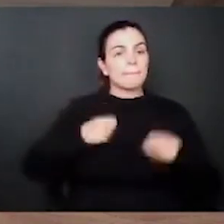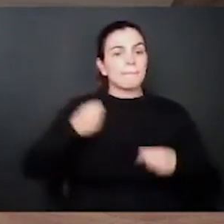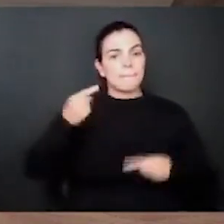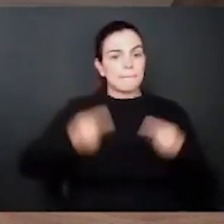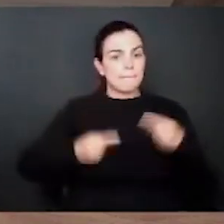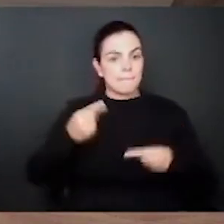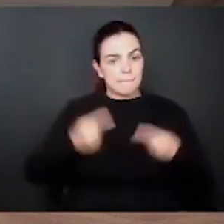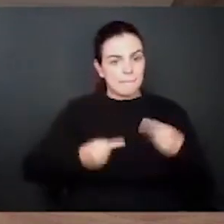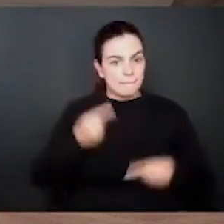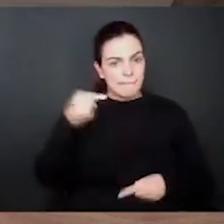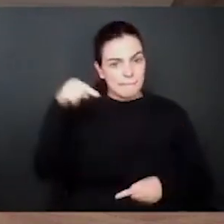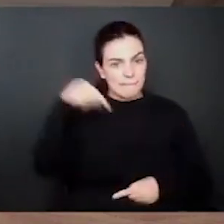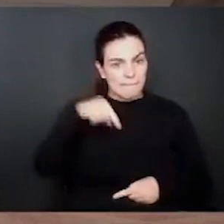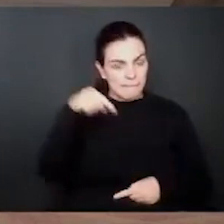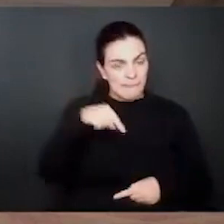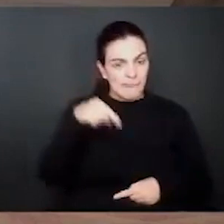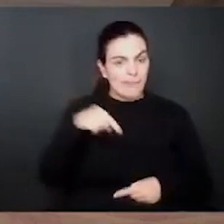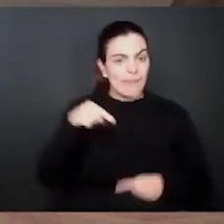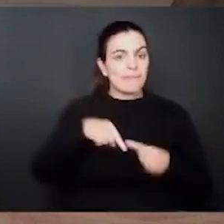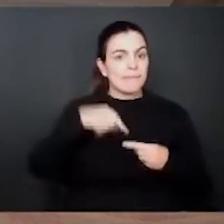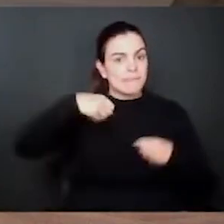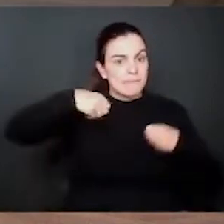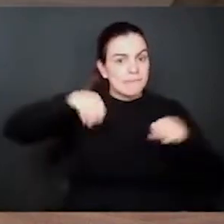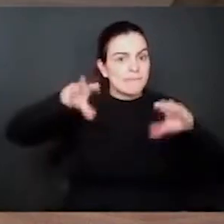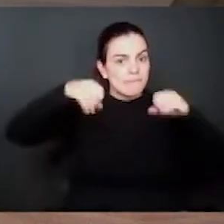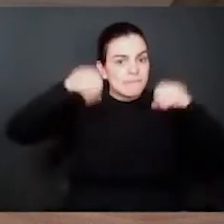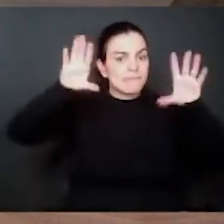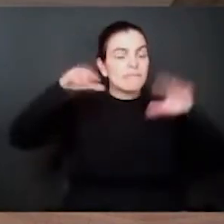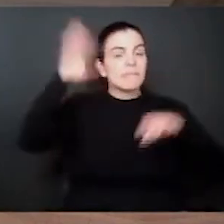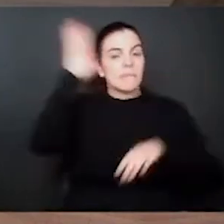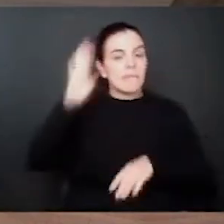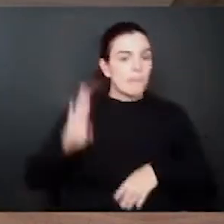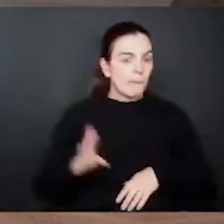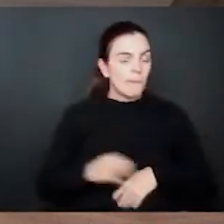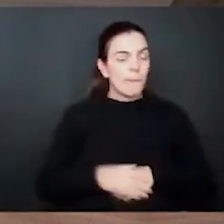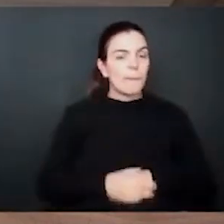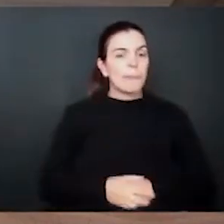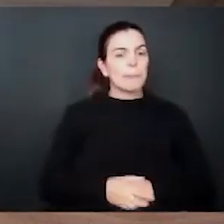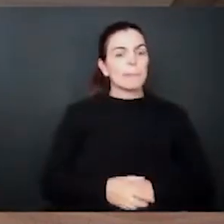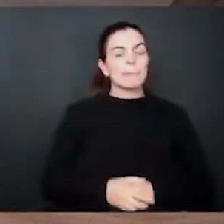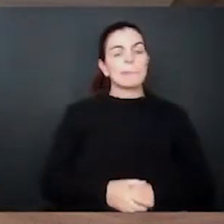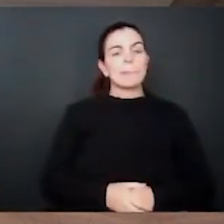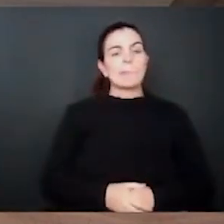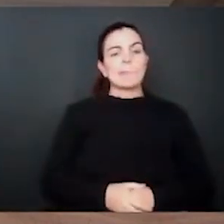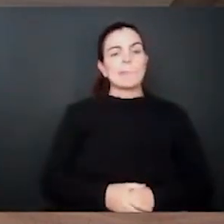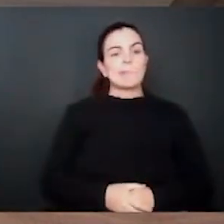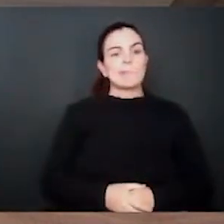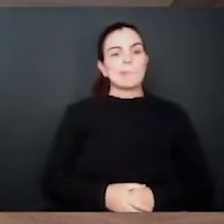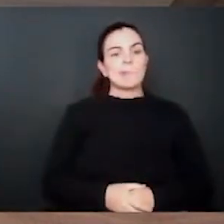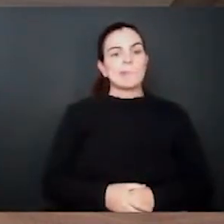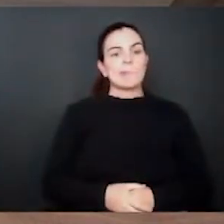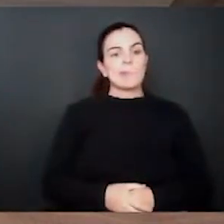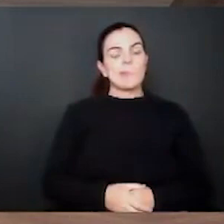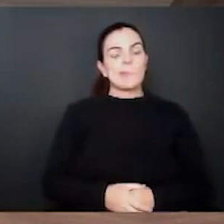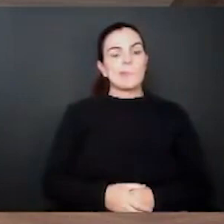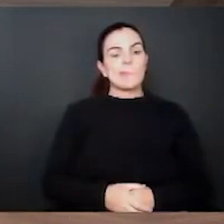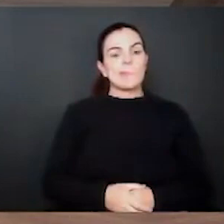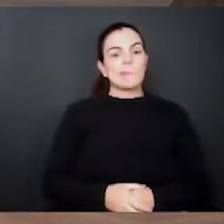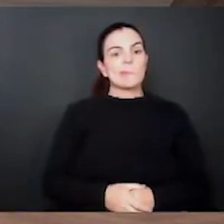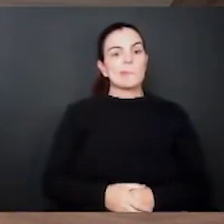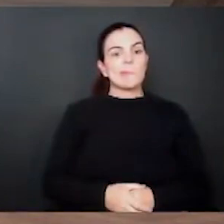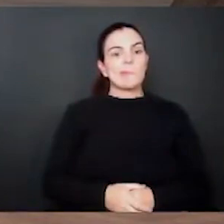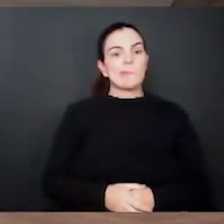que isso, né, repercuta em nível nacional. E gostaria de dizer que esse é um